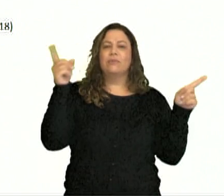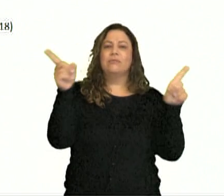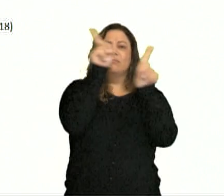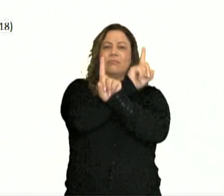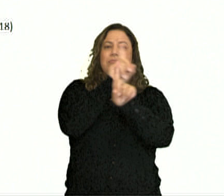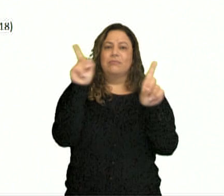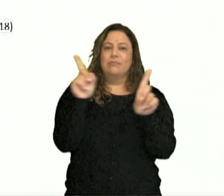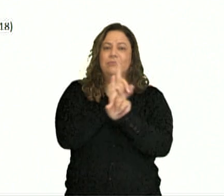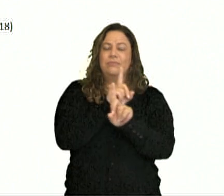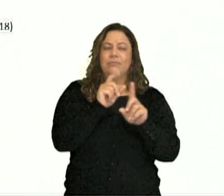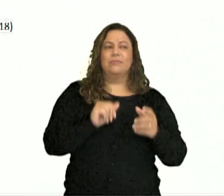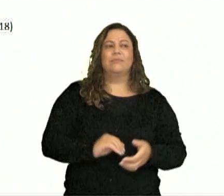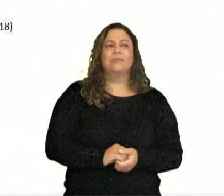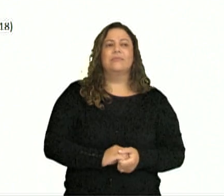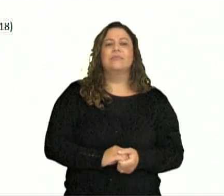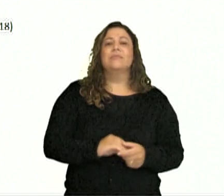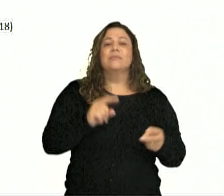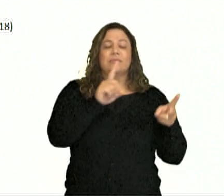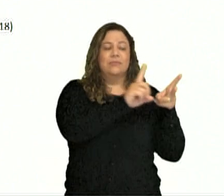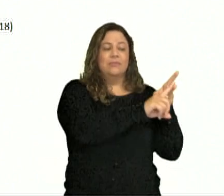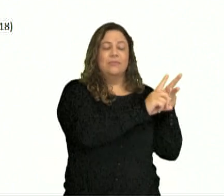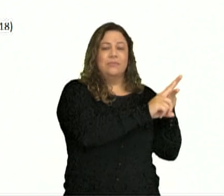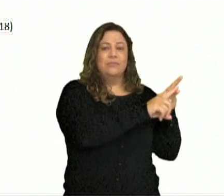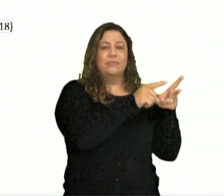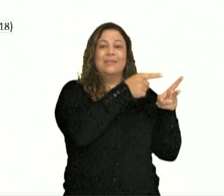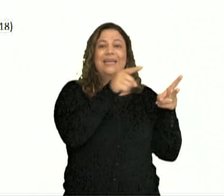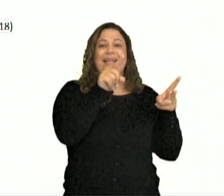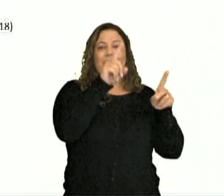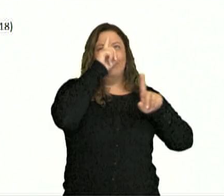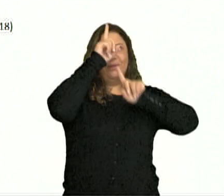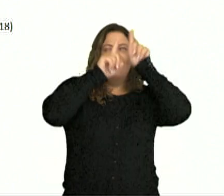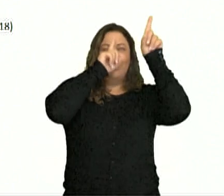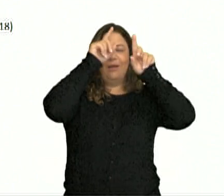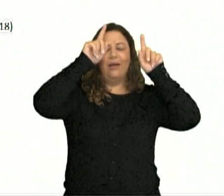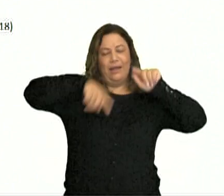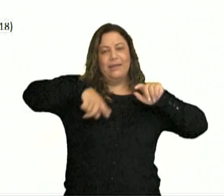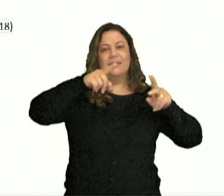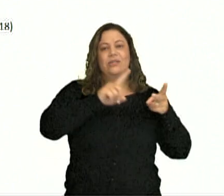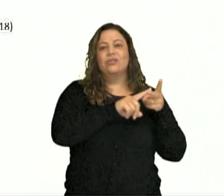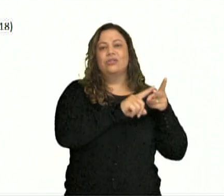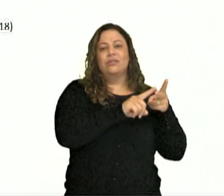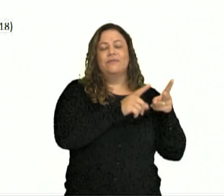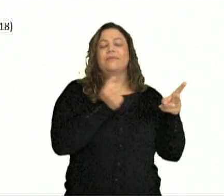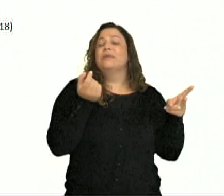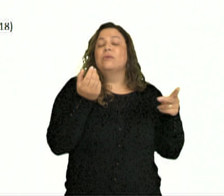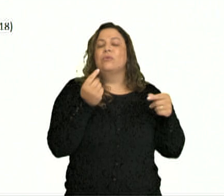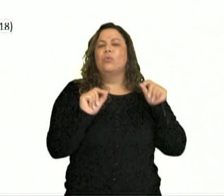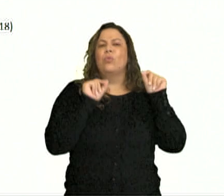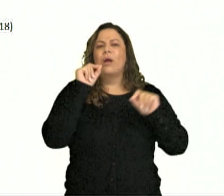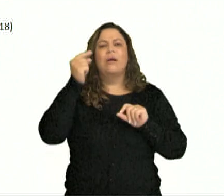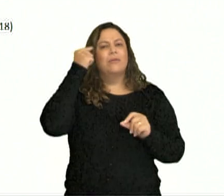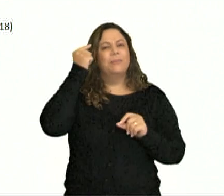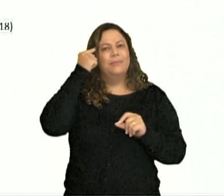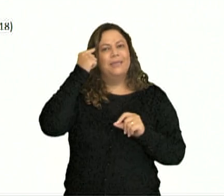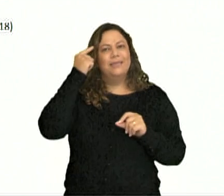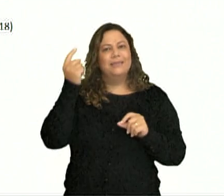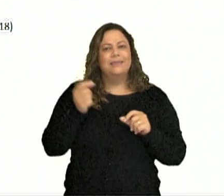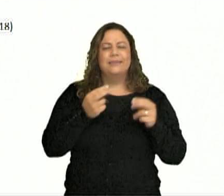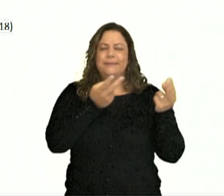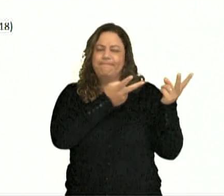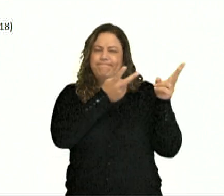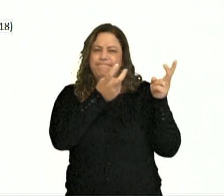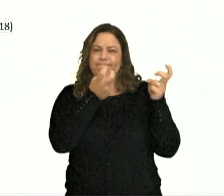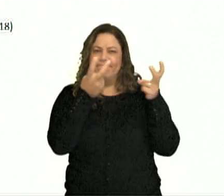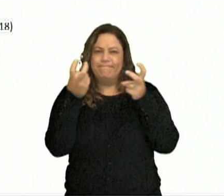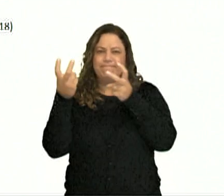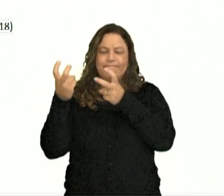musicais. E a notação não convencional? Será que aqui é a primeira opção ou a segunda? Pensa um pouquinho, analisa